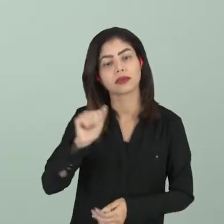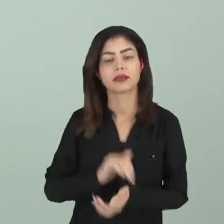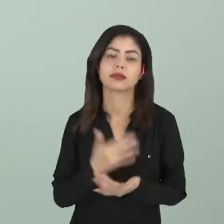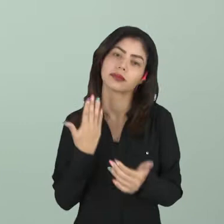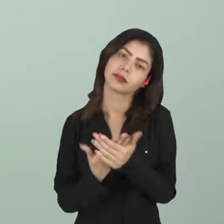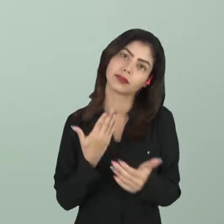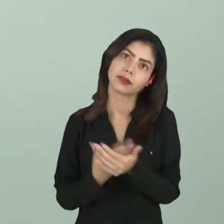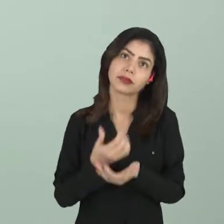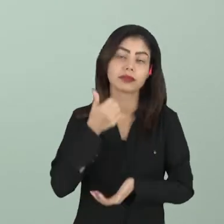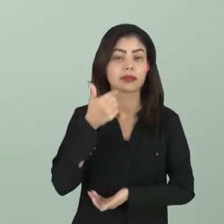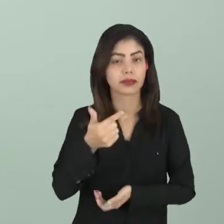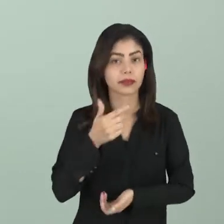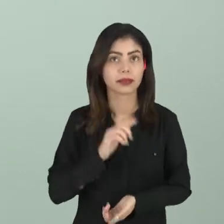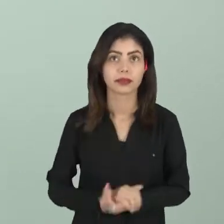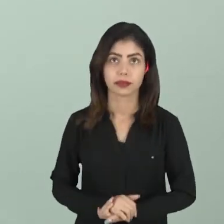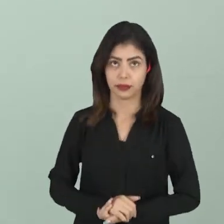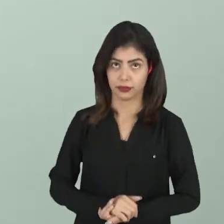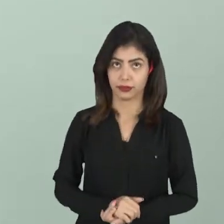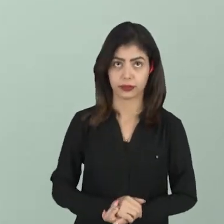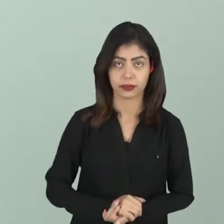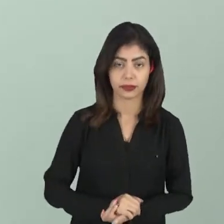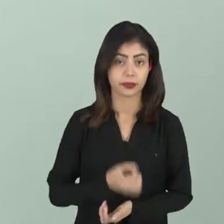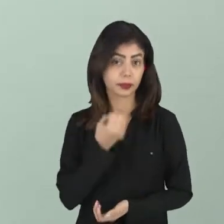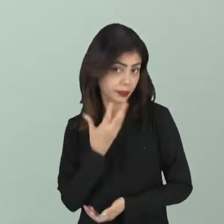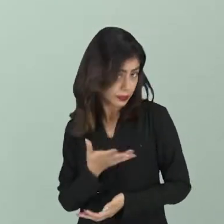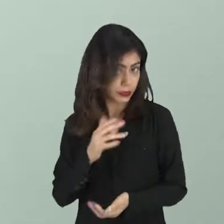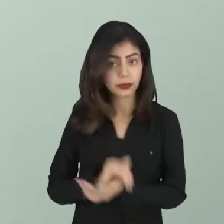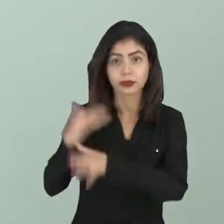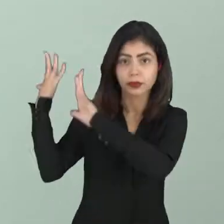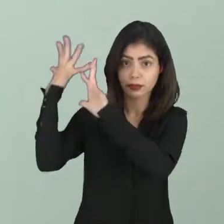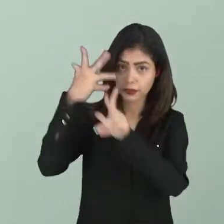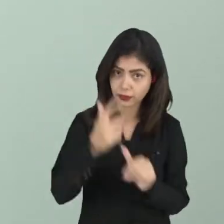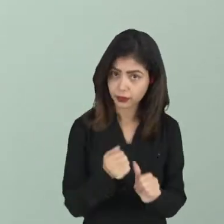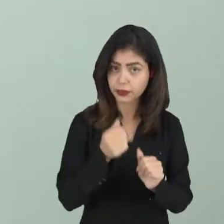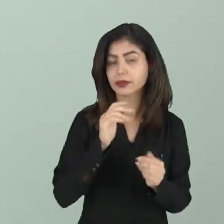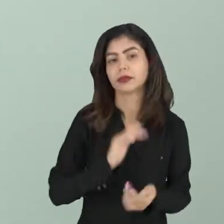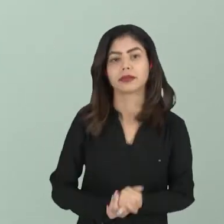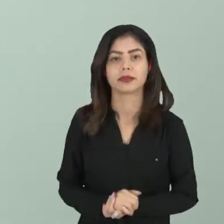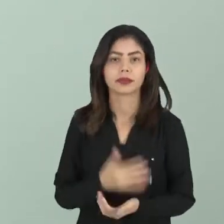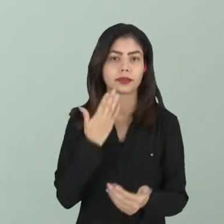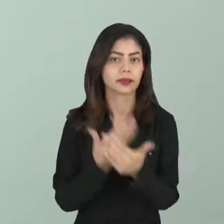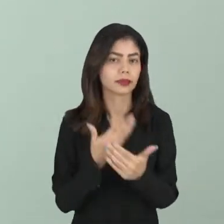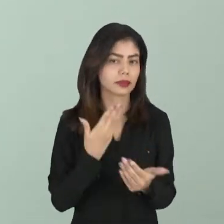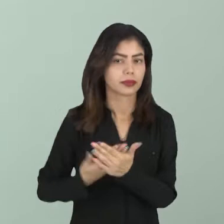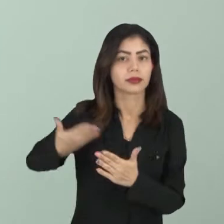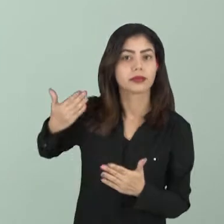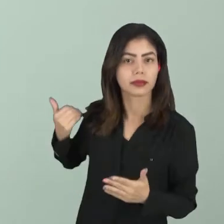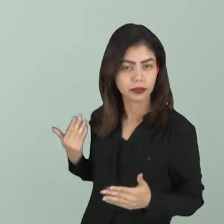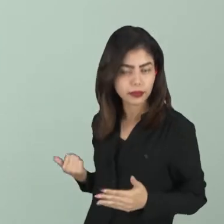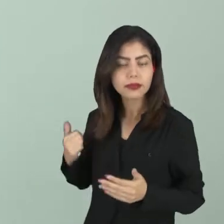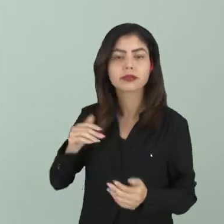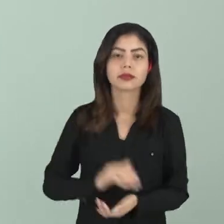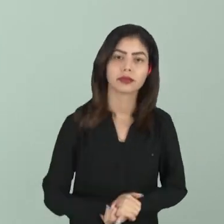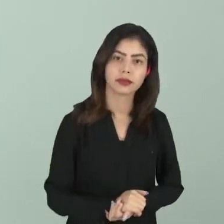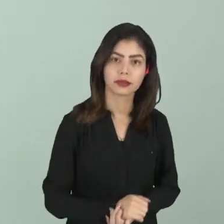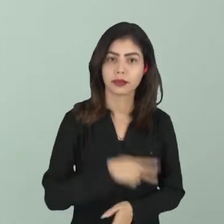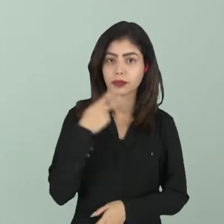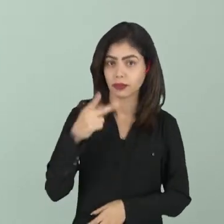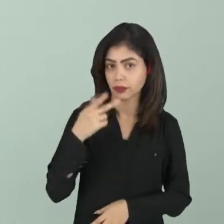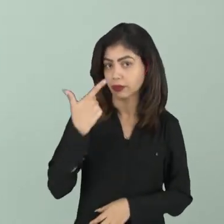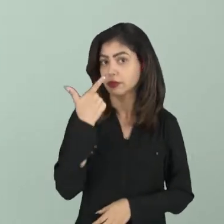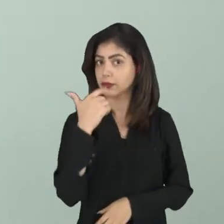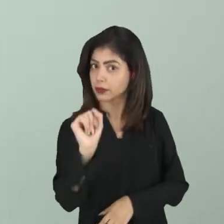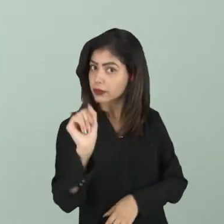estamos na aula de número 2. Bom, recapitulando, na aula anterior nós falamos sobre